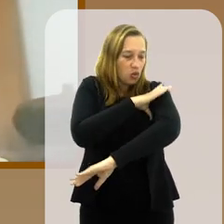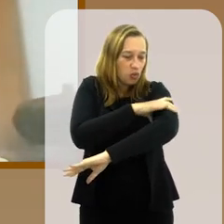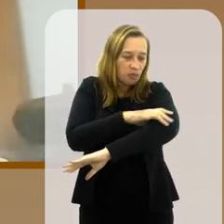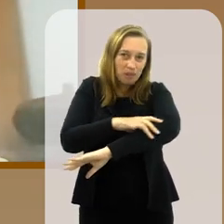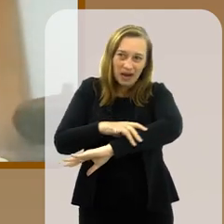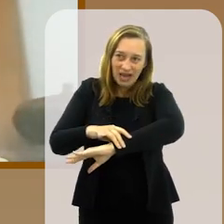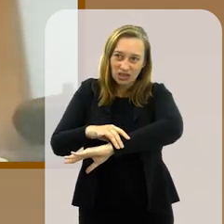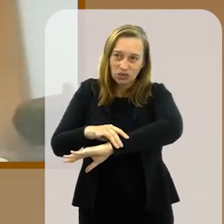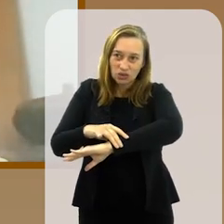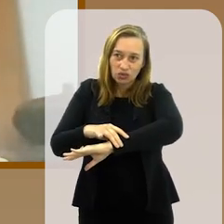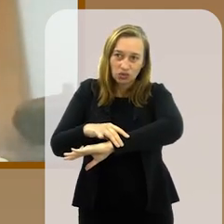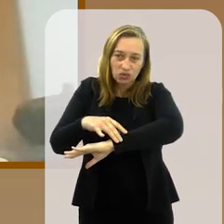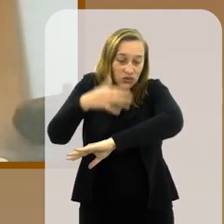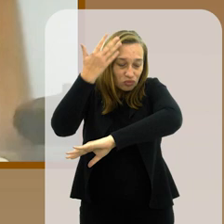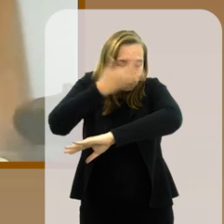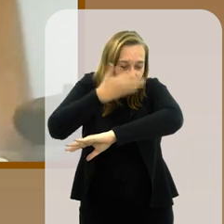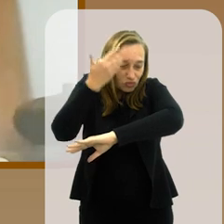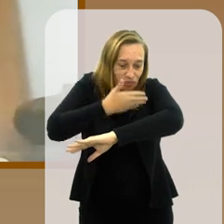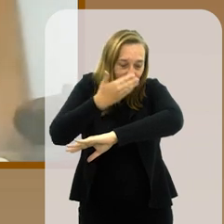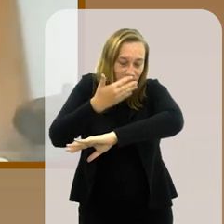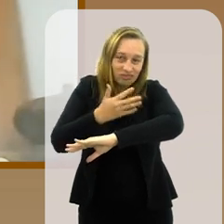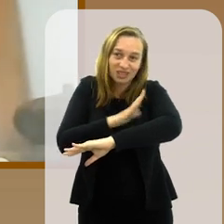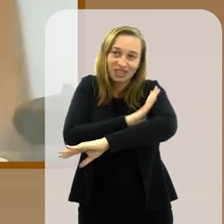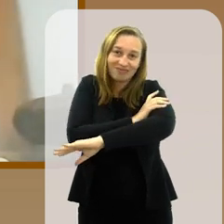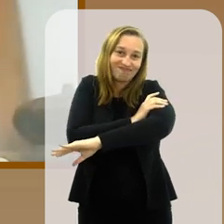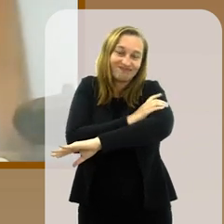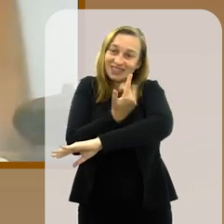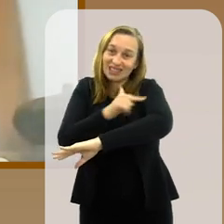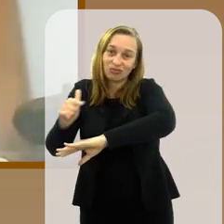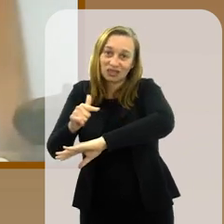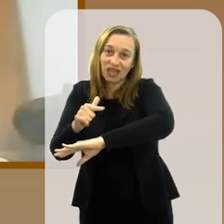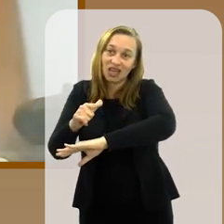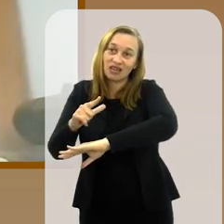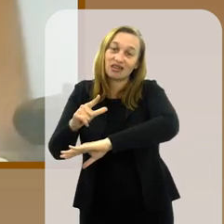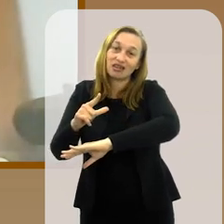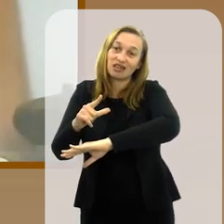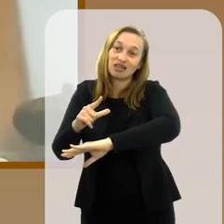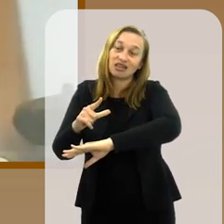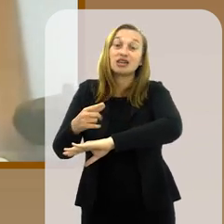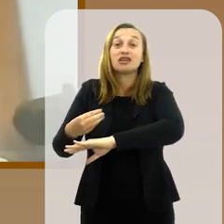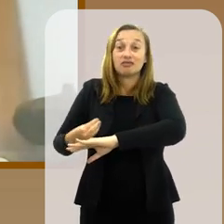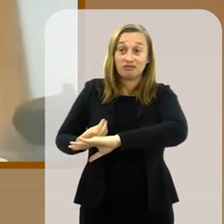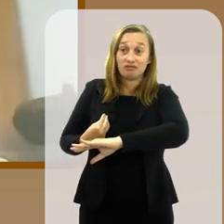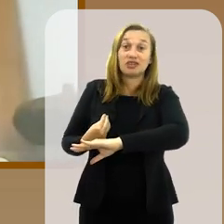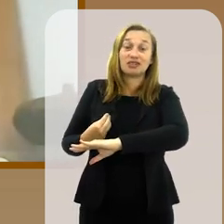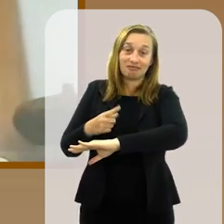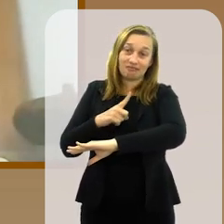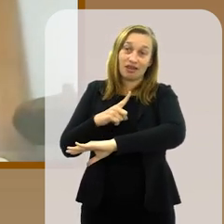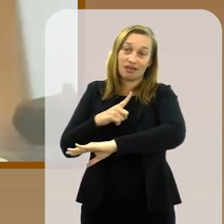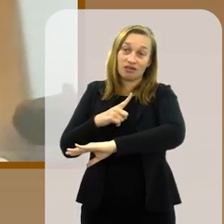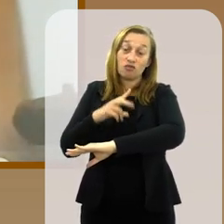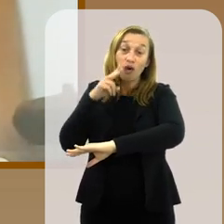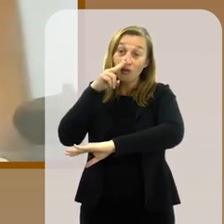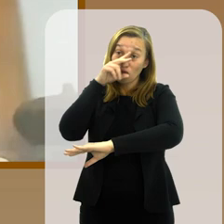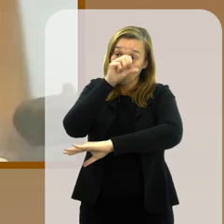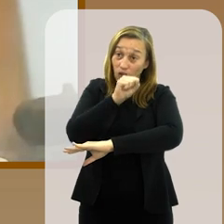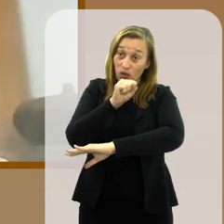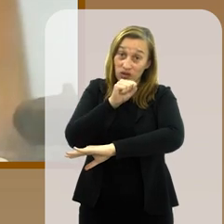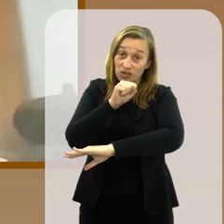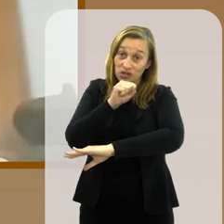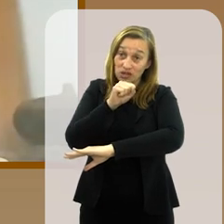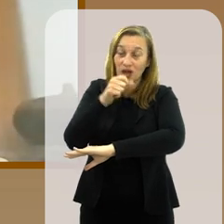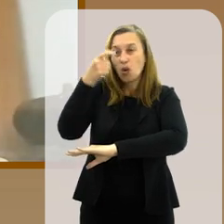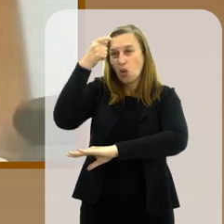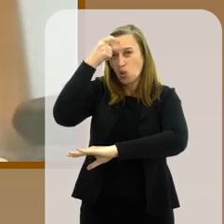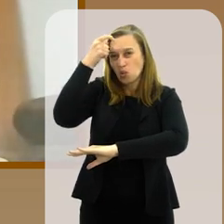braço fantasma, ele existe, né? E ele existe com uma força. Você está